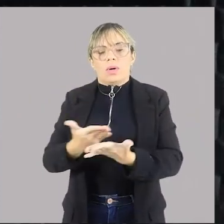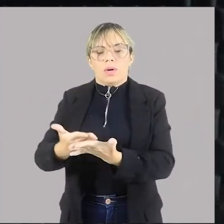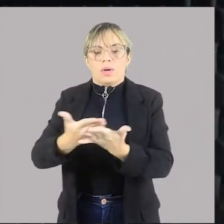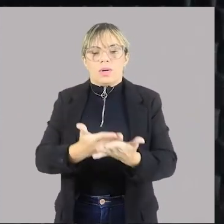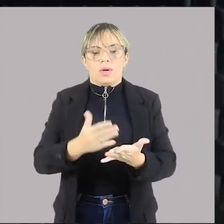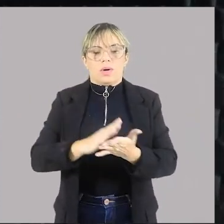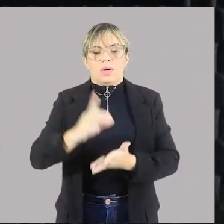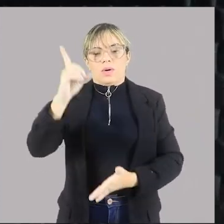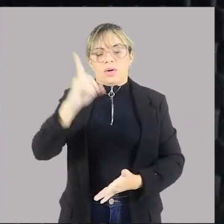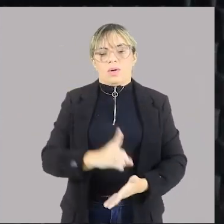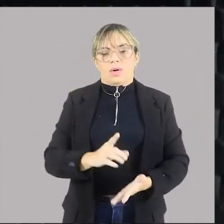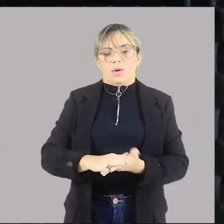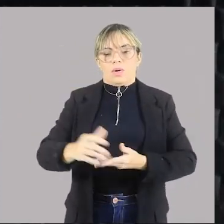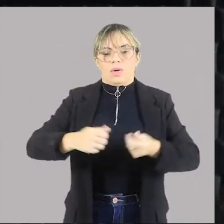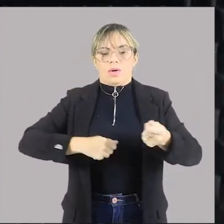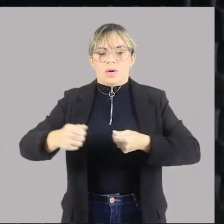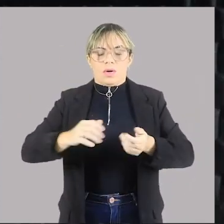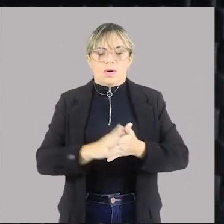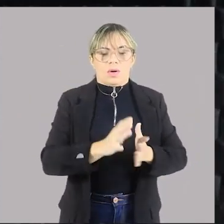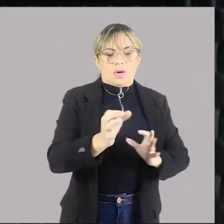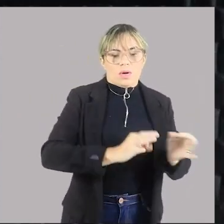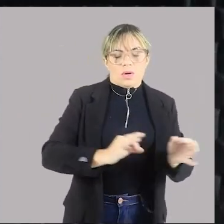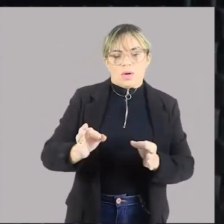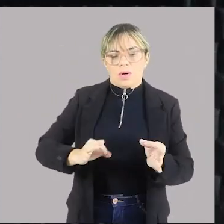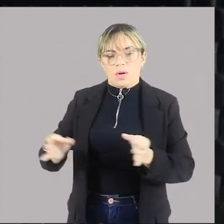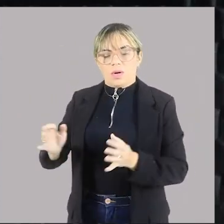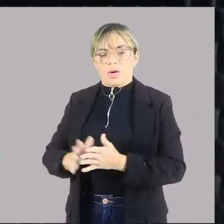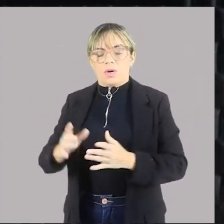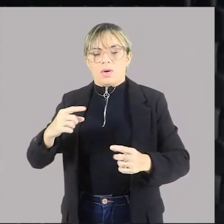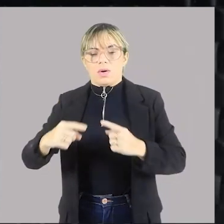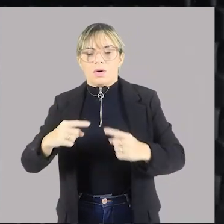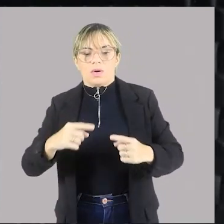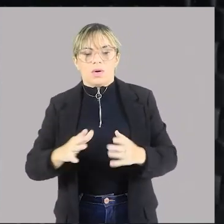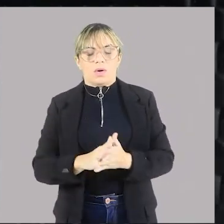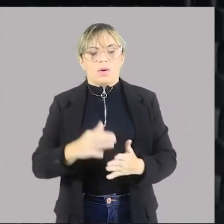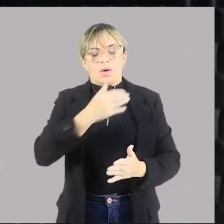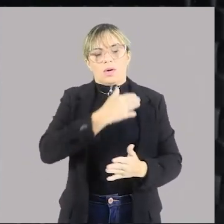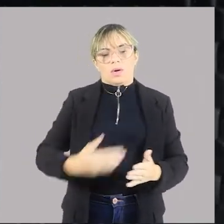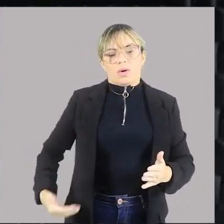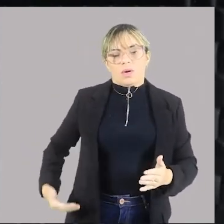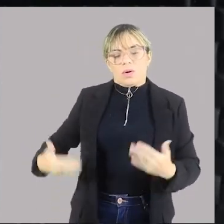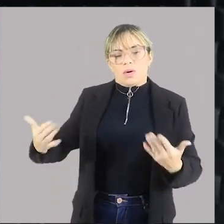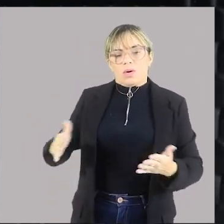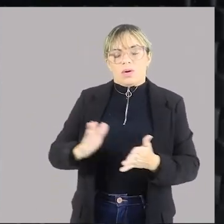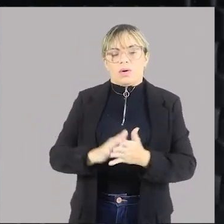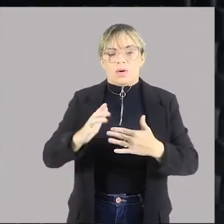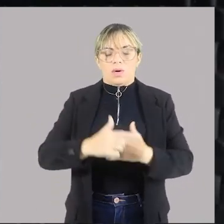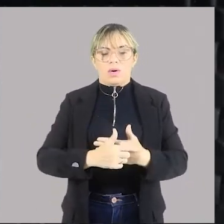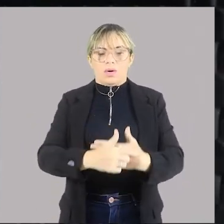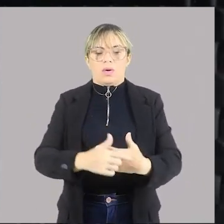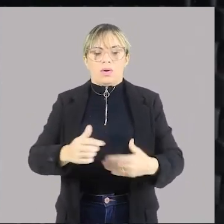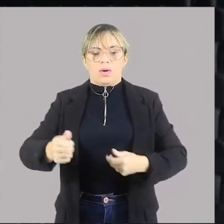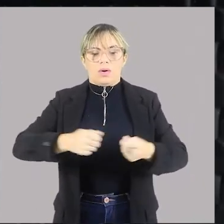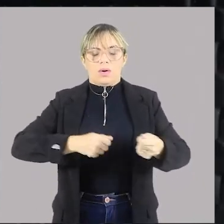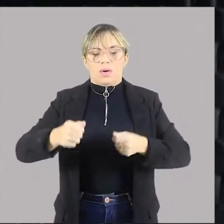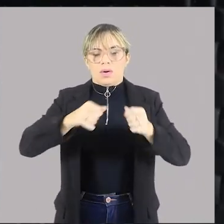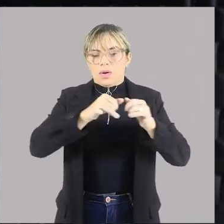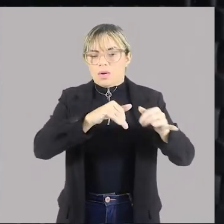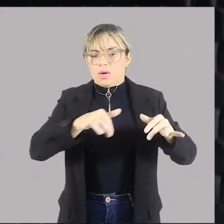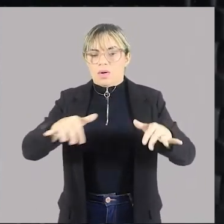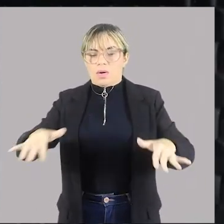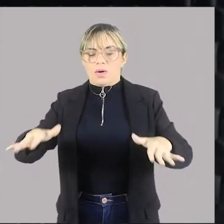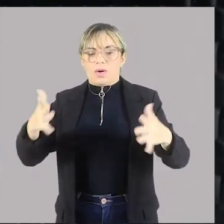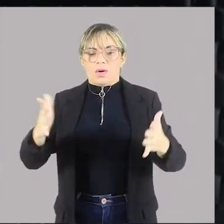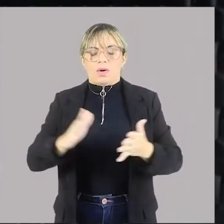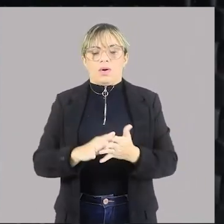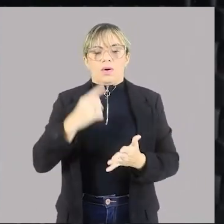do direito administrativo, da organização jurídico-política do Estado? É a função administrativa que pode ser exercida de maneira ampliativa e, a